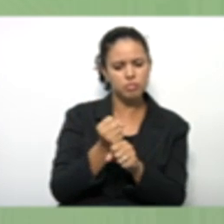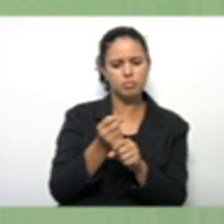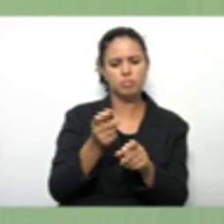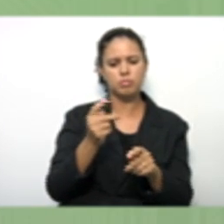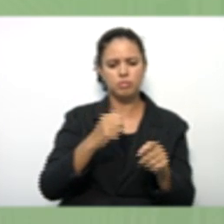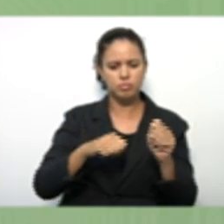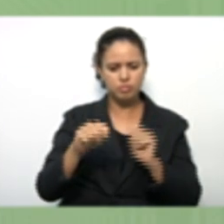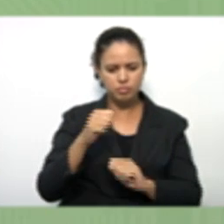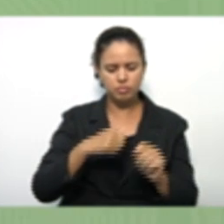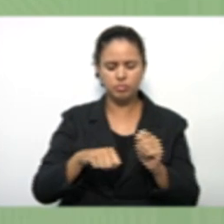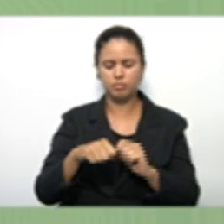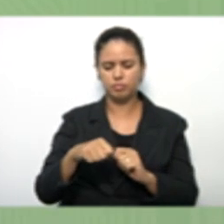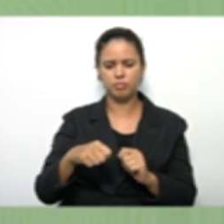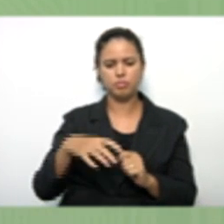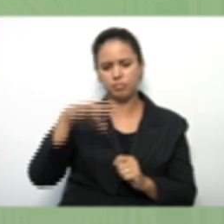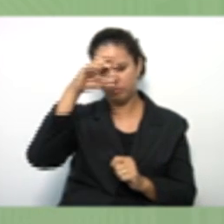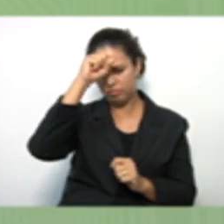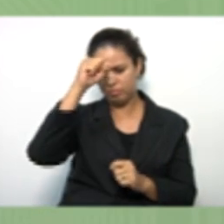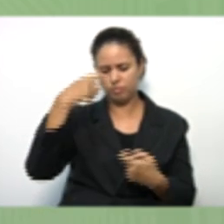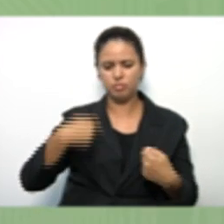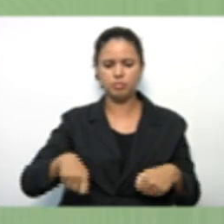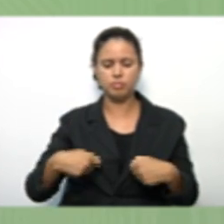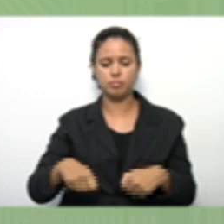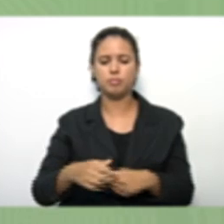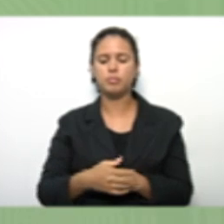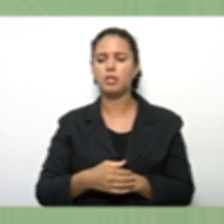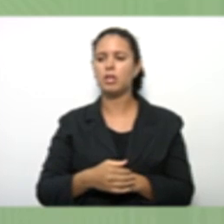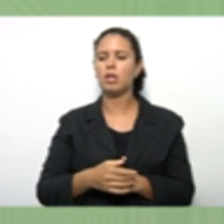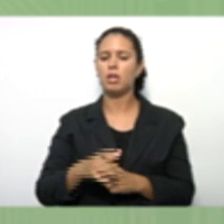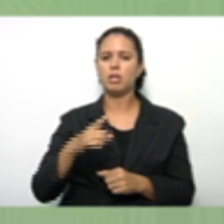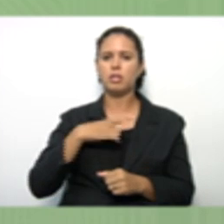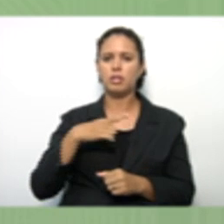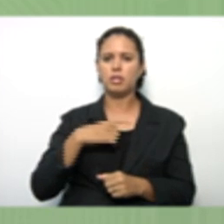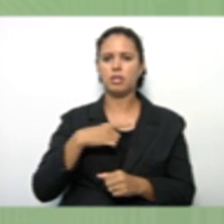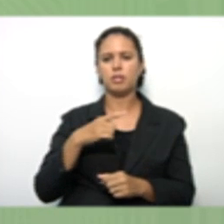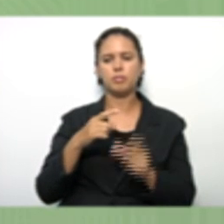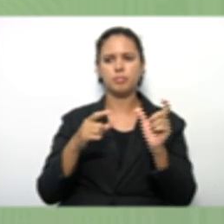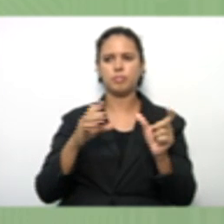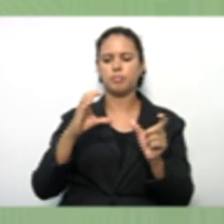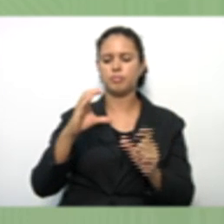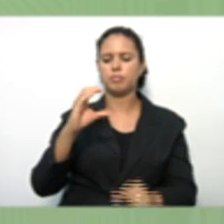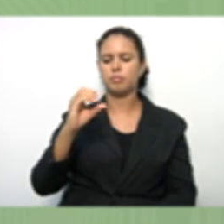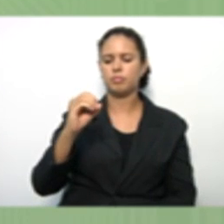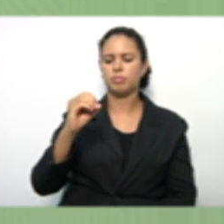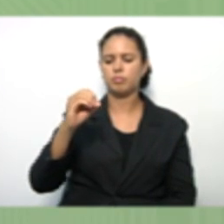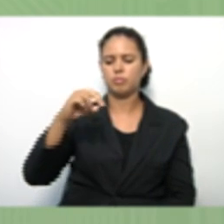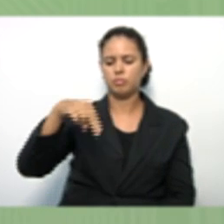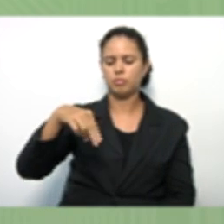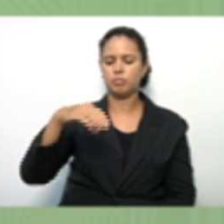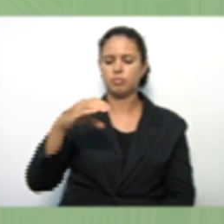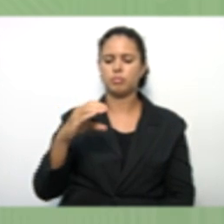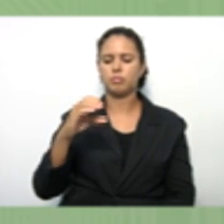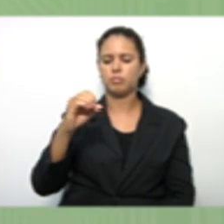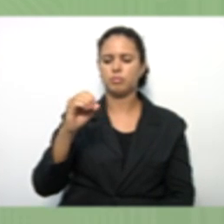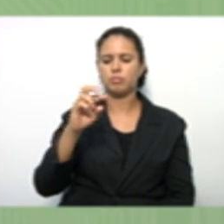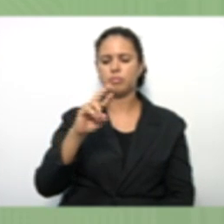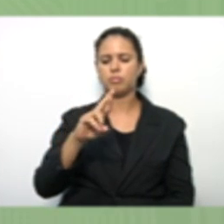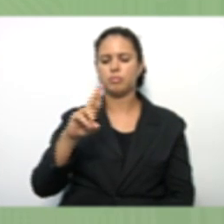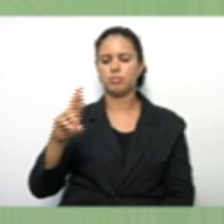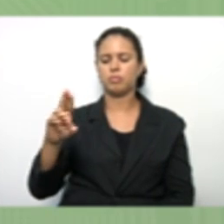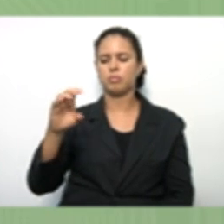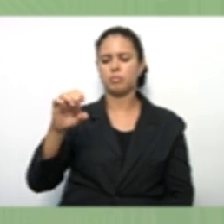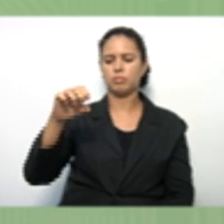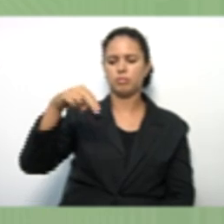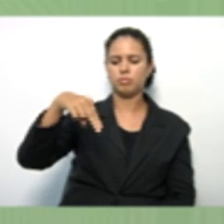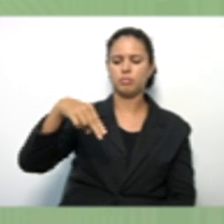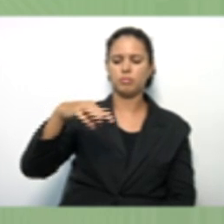os concorrentes. Quem são os concorrentes da cooperativa, professor Aloy? Os concorrentes, né? São as outras empresas do